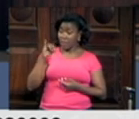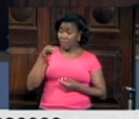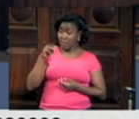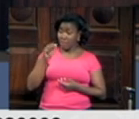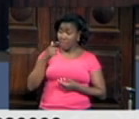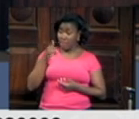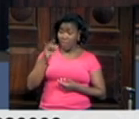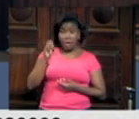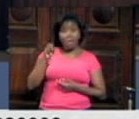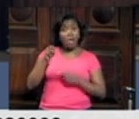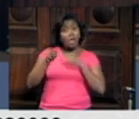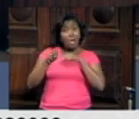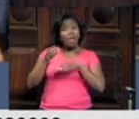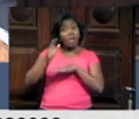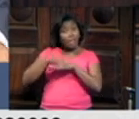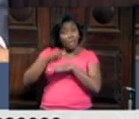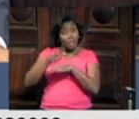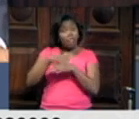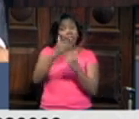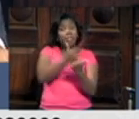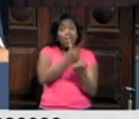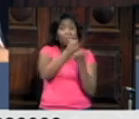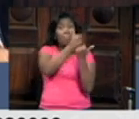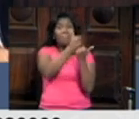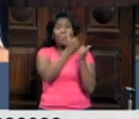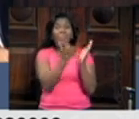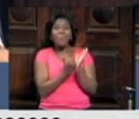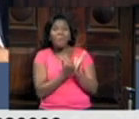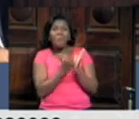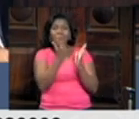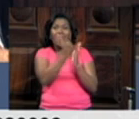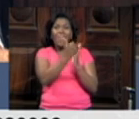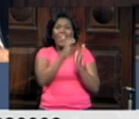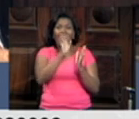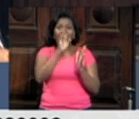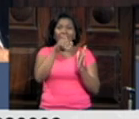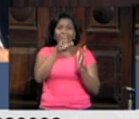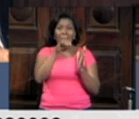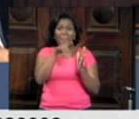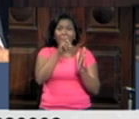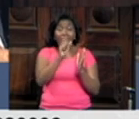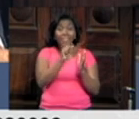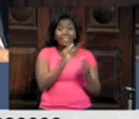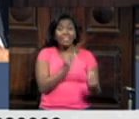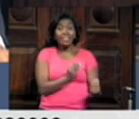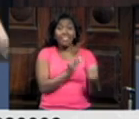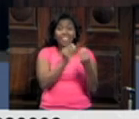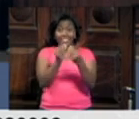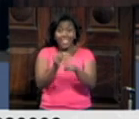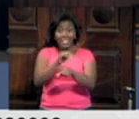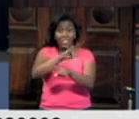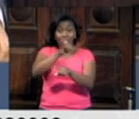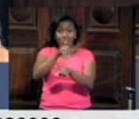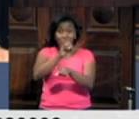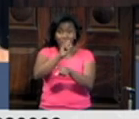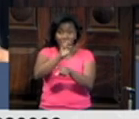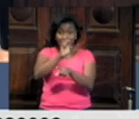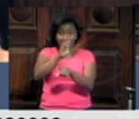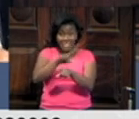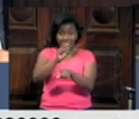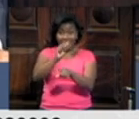apoiou a emenda que conferia a José Sarney mais um ano de